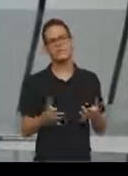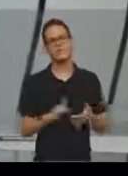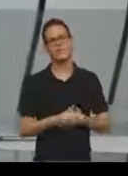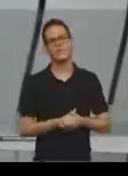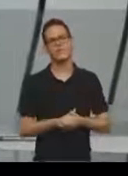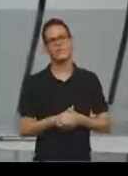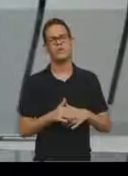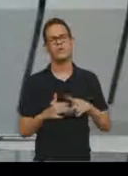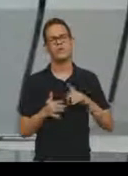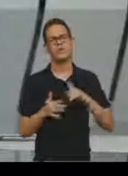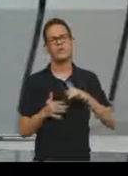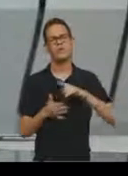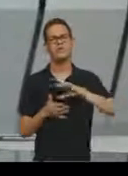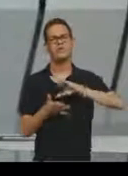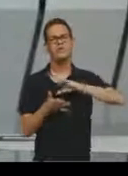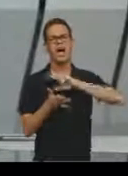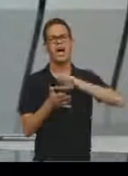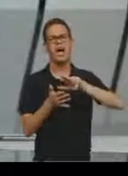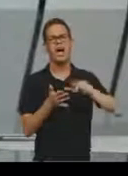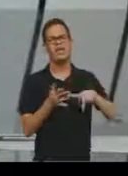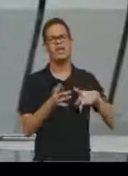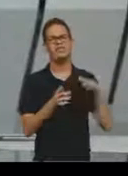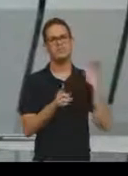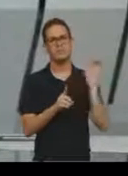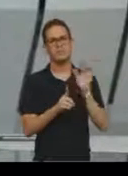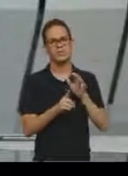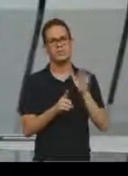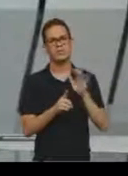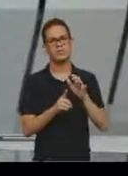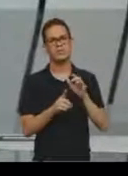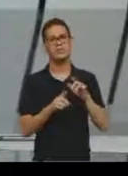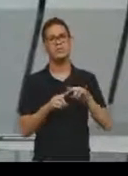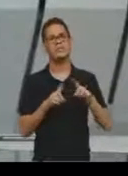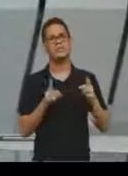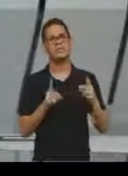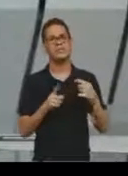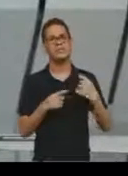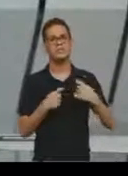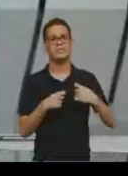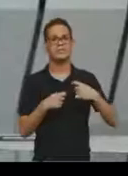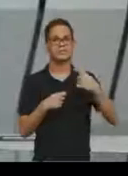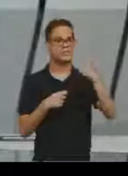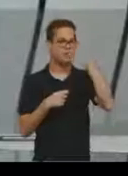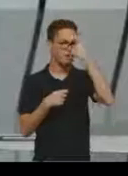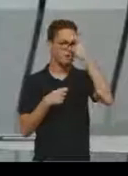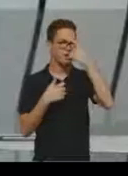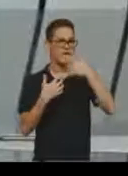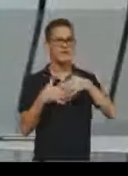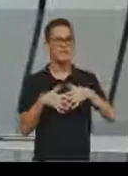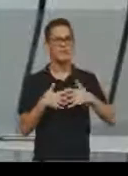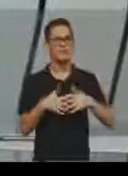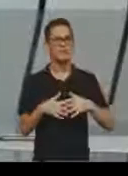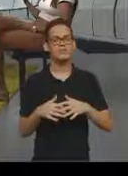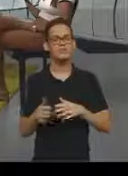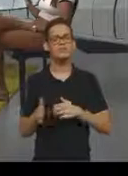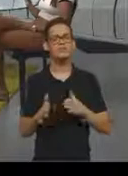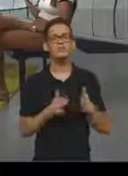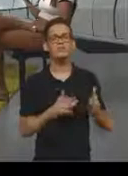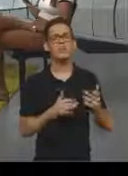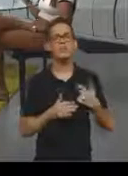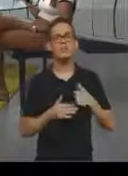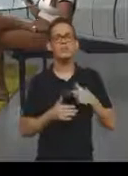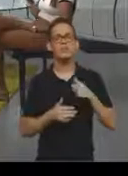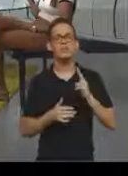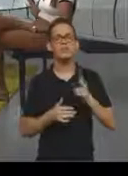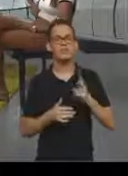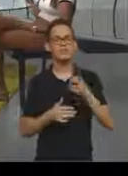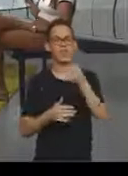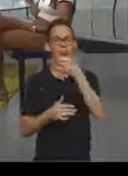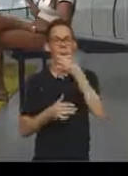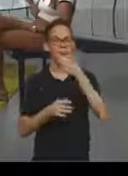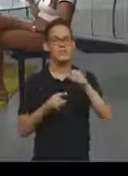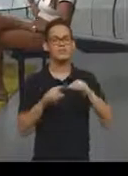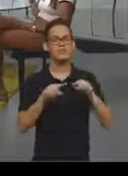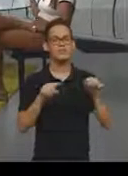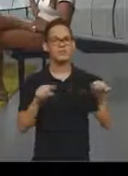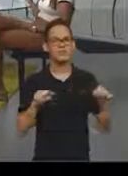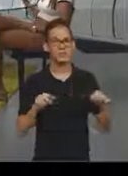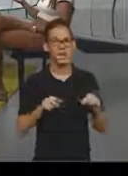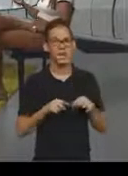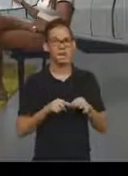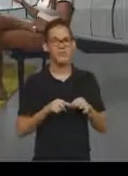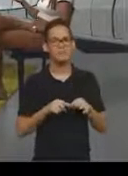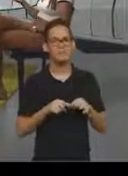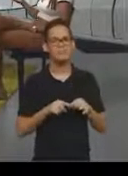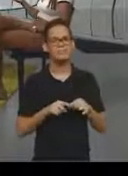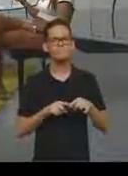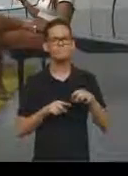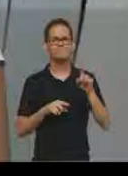difícil e complexo, mas a gente tem que refletir e pensar nesses pontos. Uma das questões que eu sempre comento em sala de aula, que eu acho que é uma